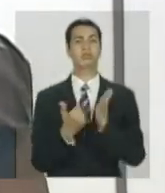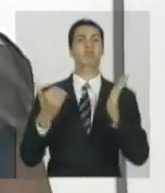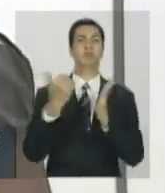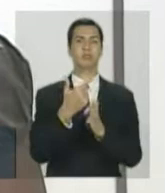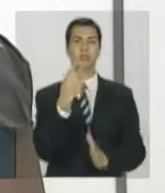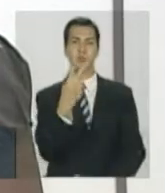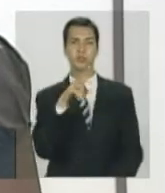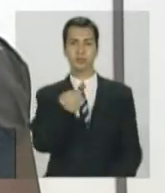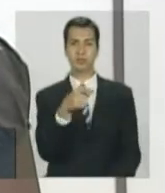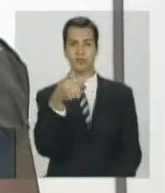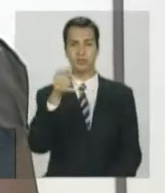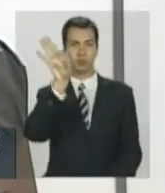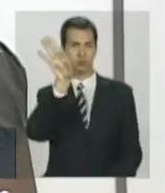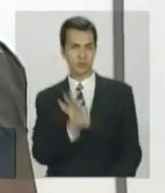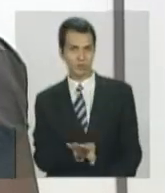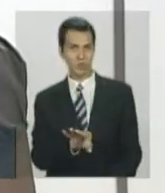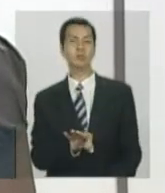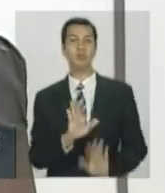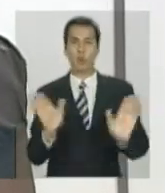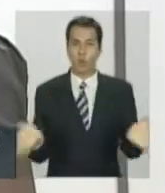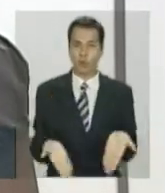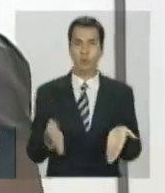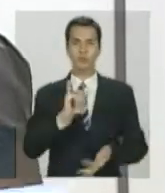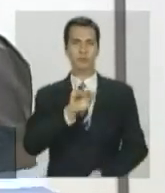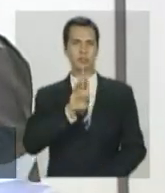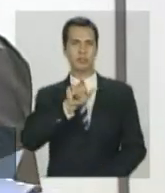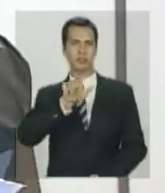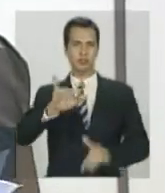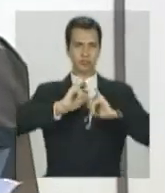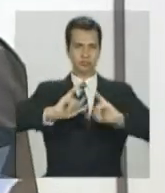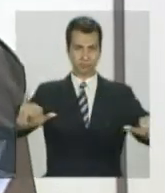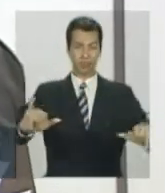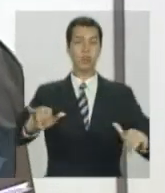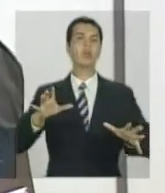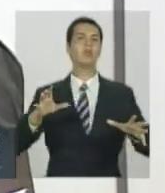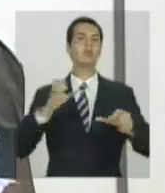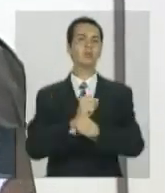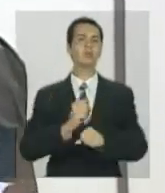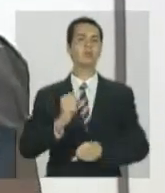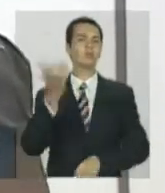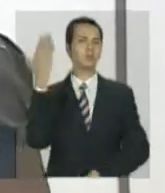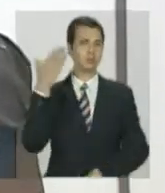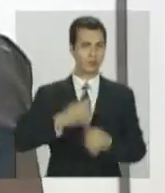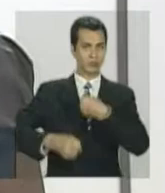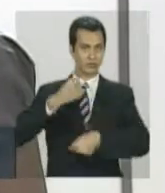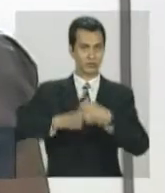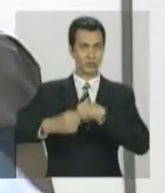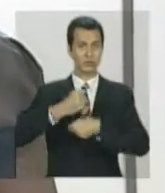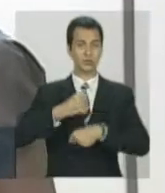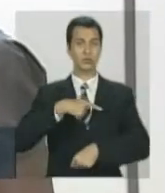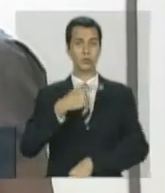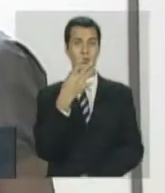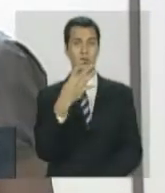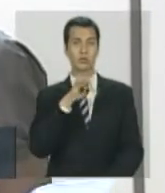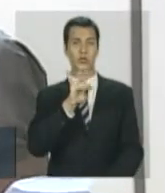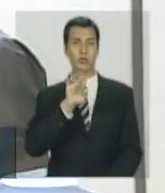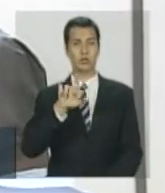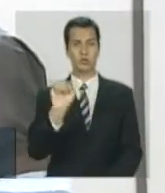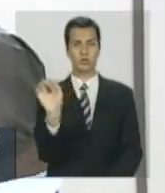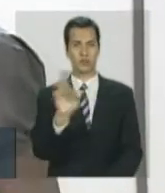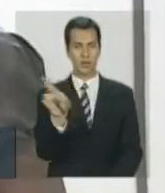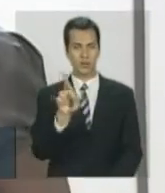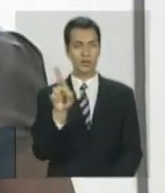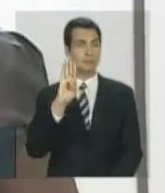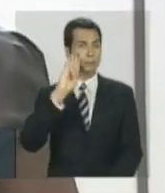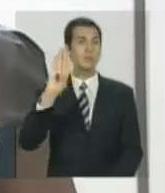segundo dados divulgados hoje pelo IBGE. Ao todo, a economia movimentou no ano passado mais de 4 trilhões de reais e o grande destaque foi a